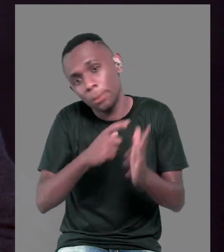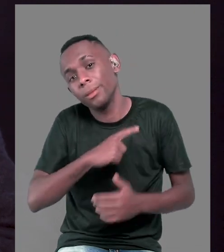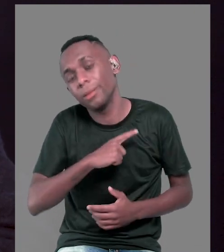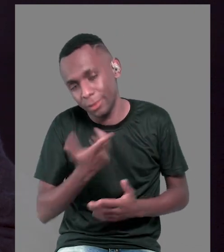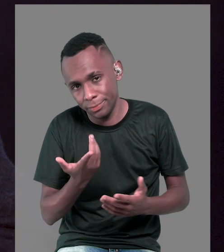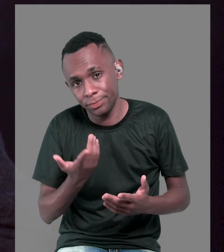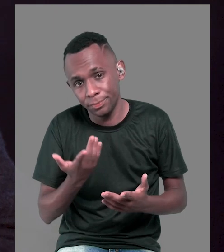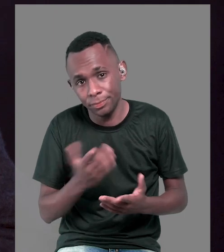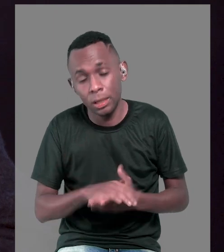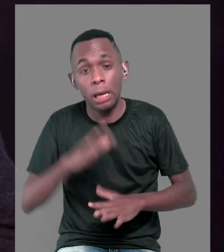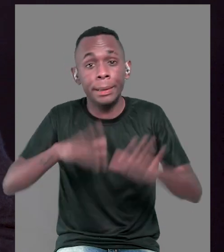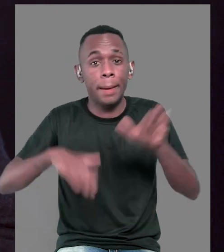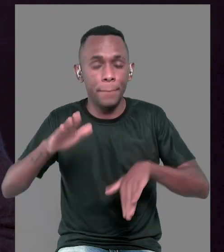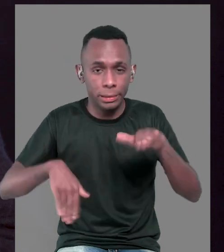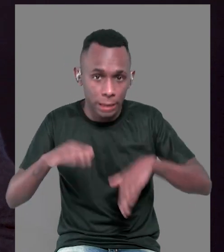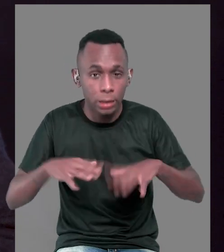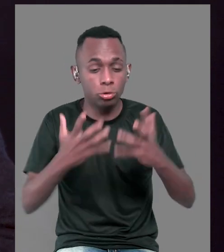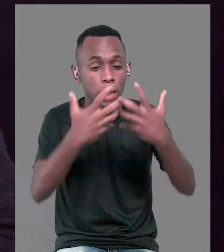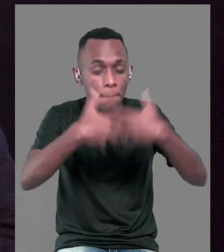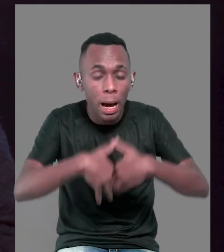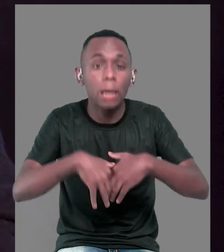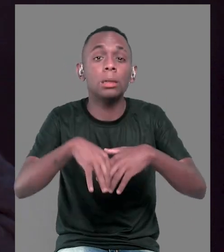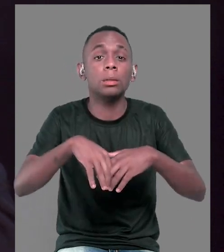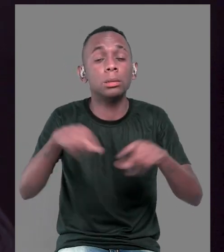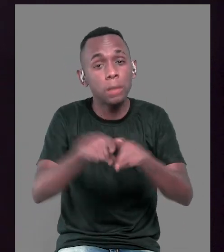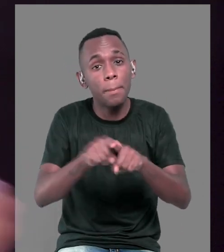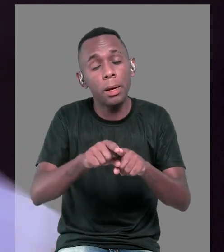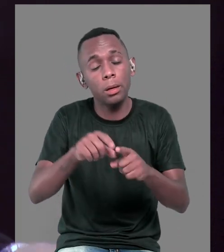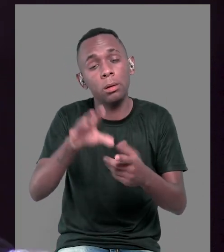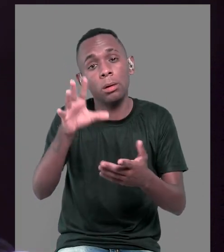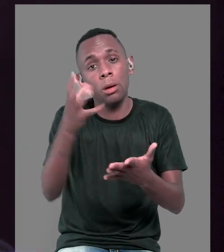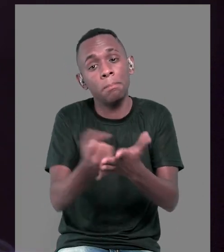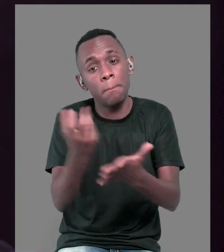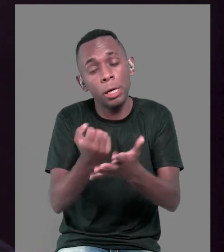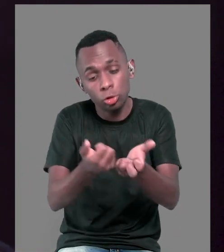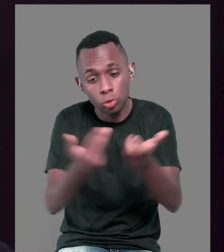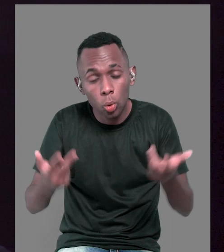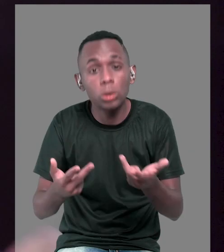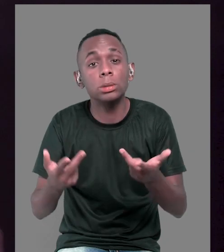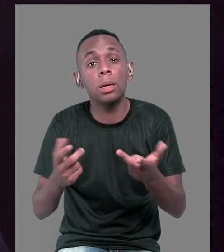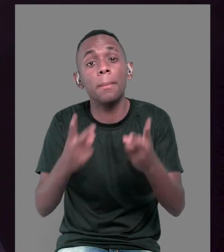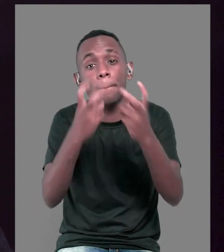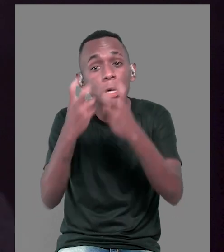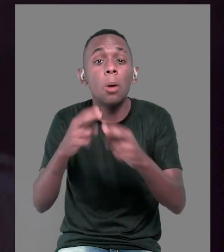Elas, de alguma forma, se educam. E, nesse sentido, elas podem ser chamadas